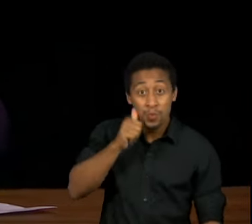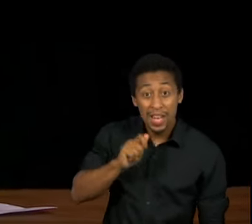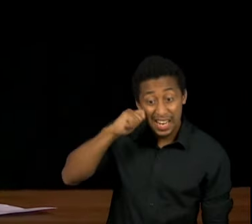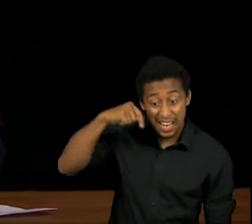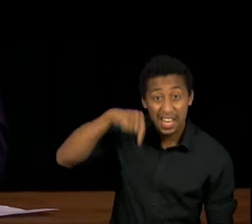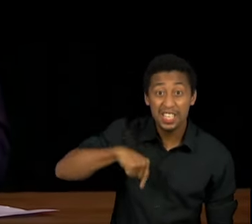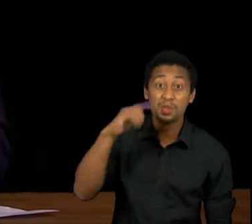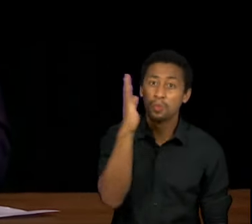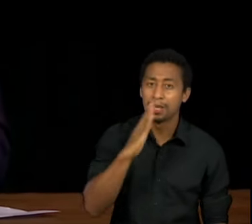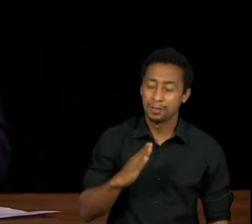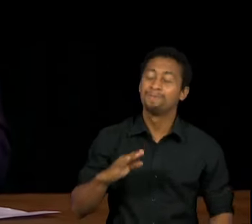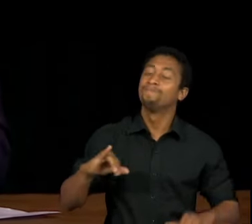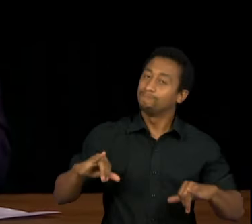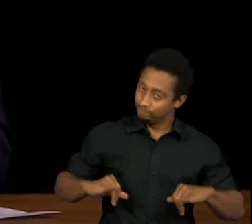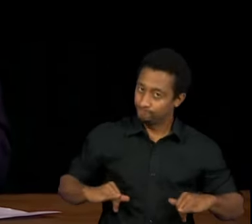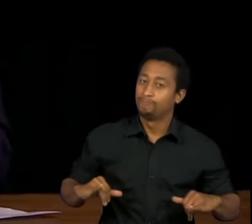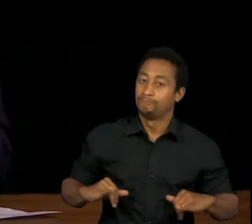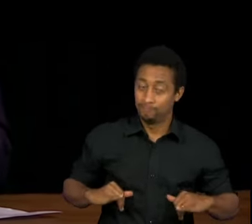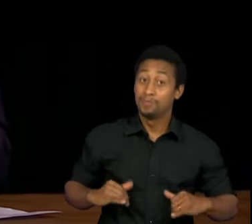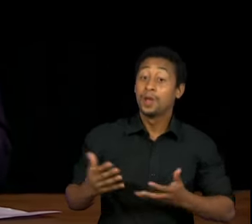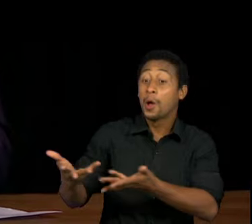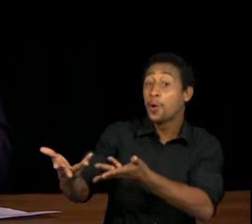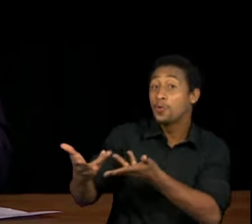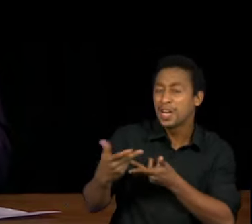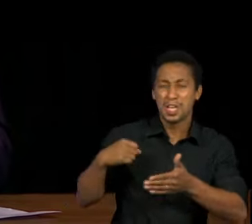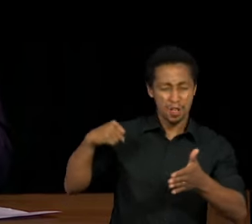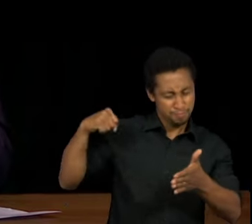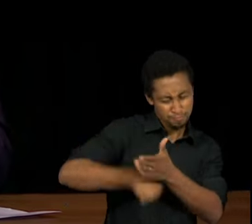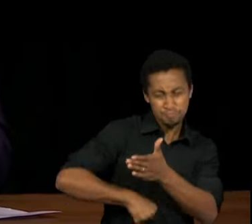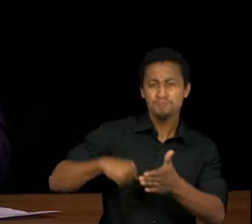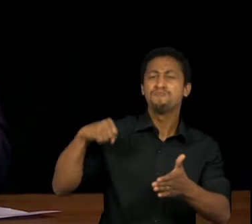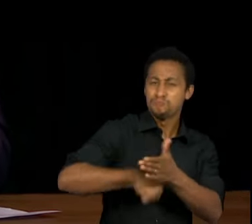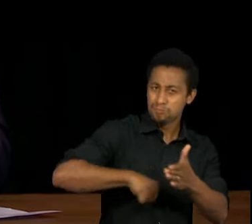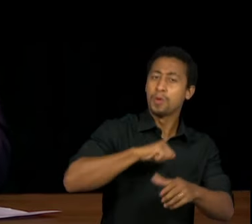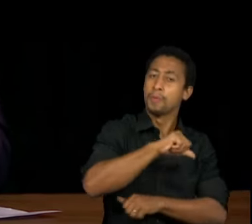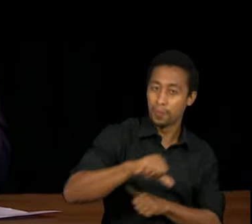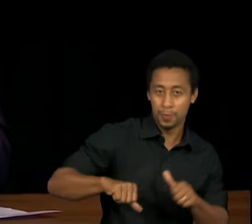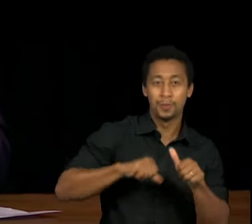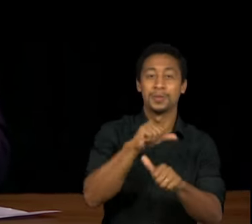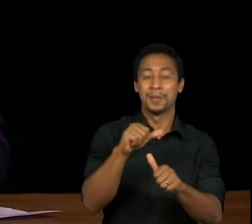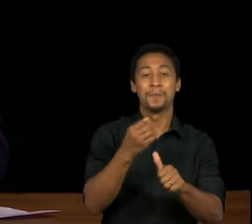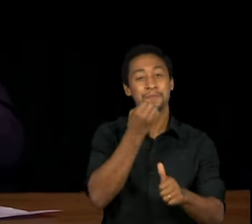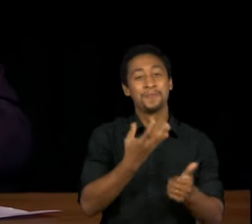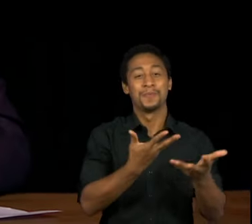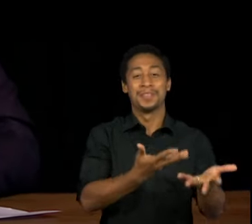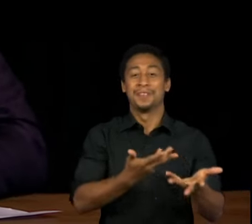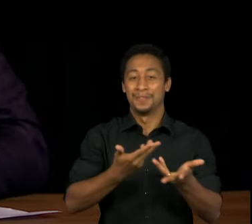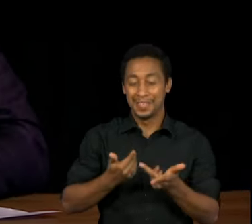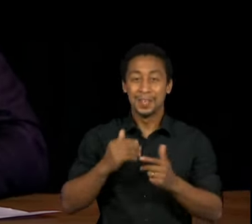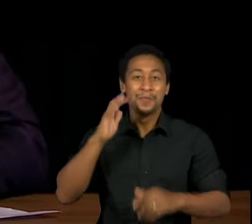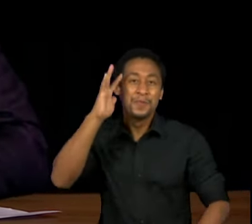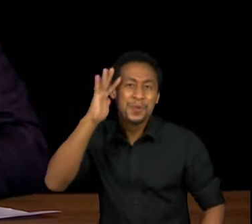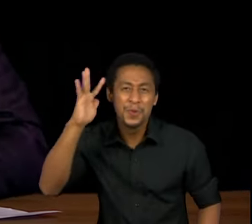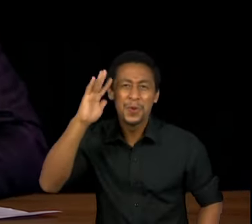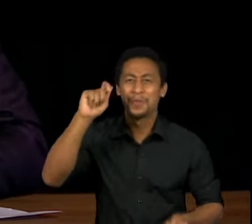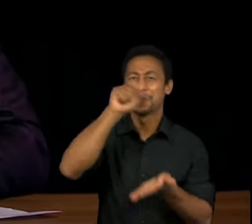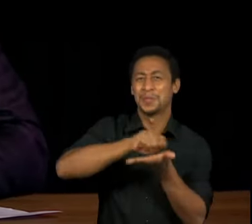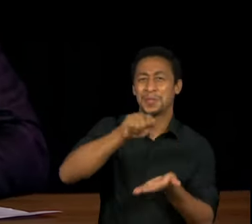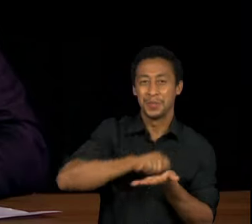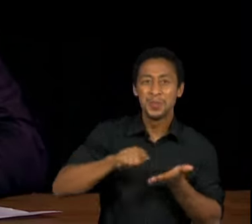a minha convidada luta e muito para mudar essa realidade bem-vinda filósofa